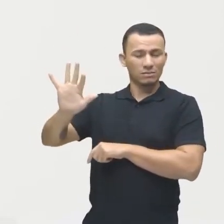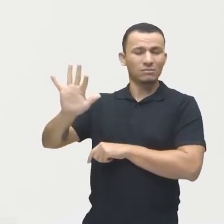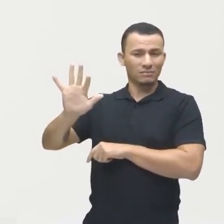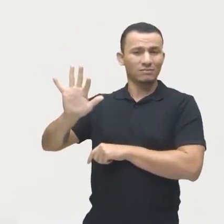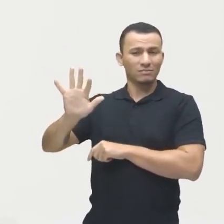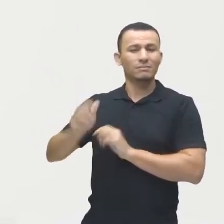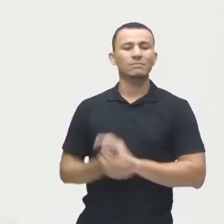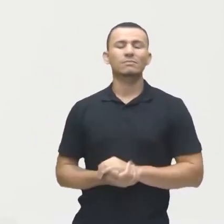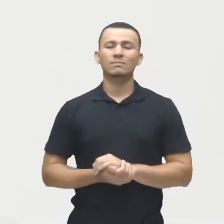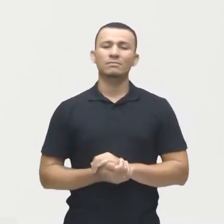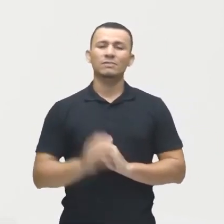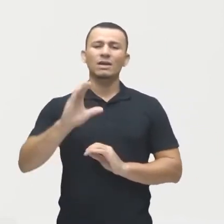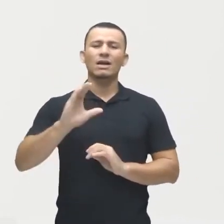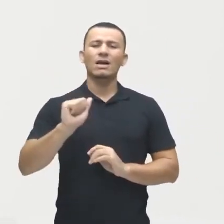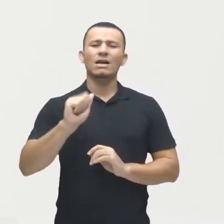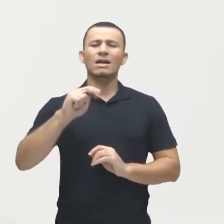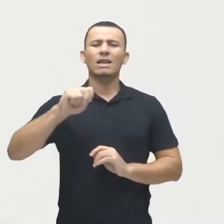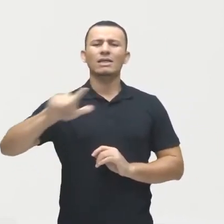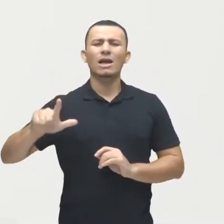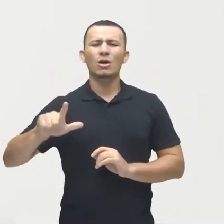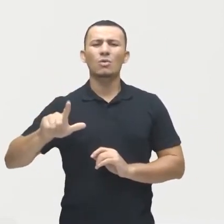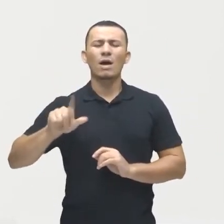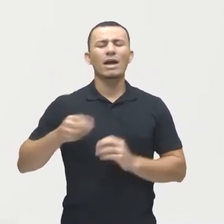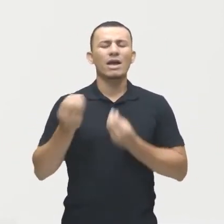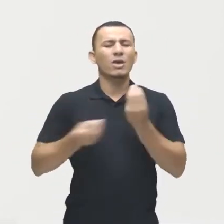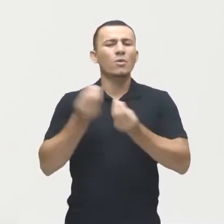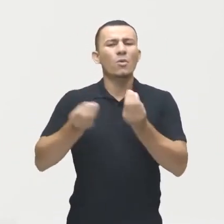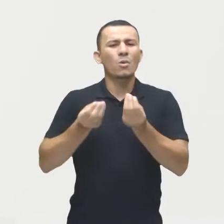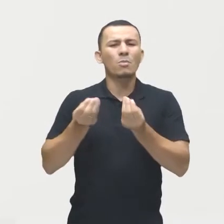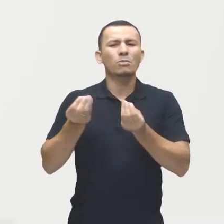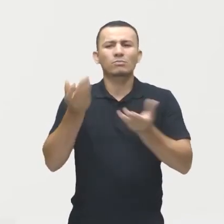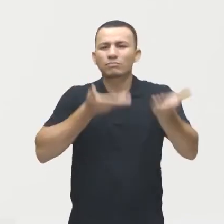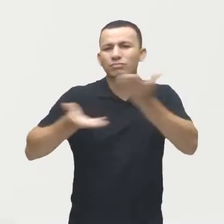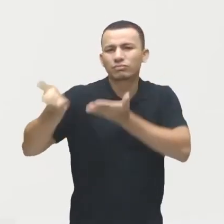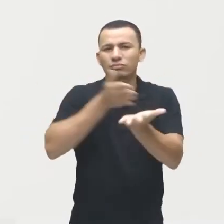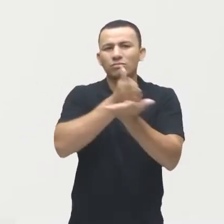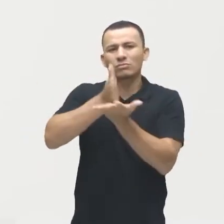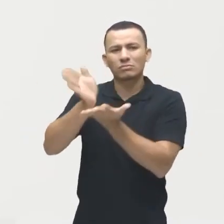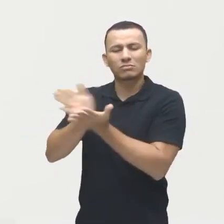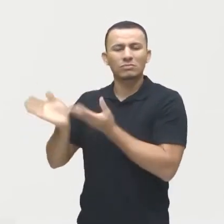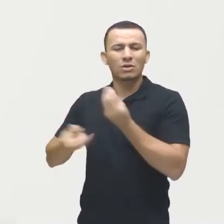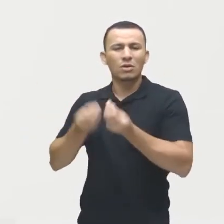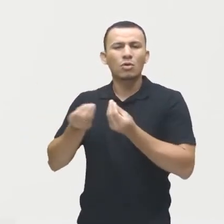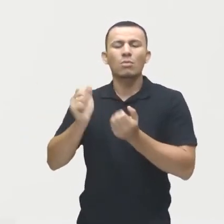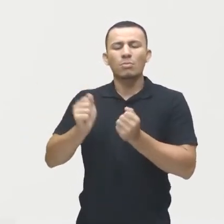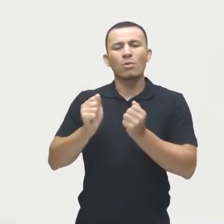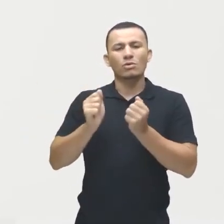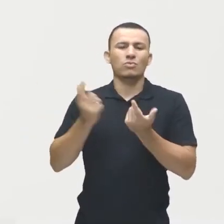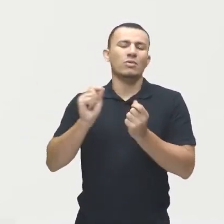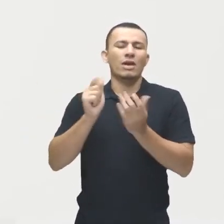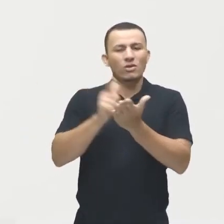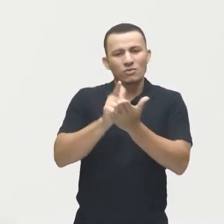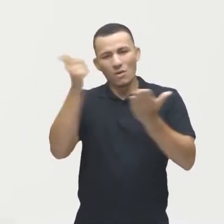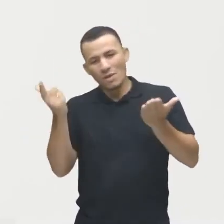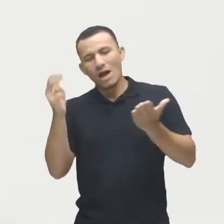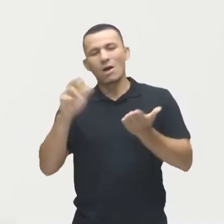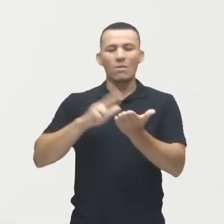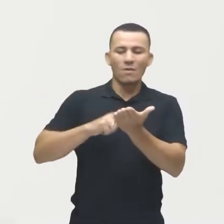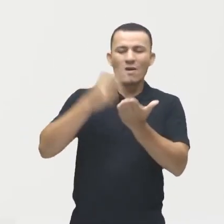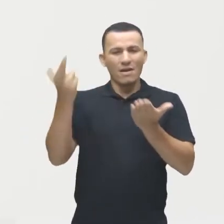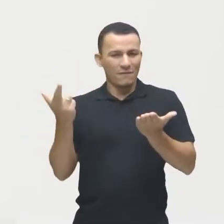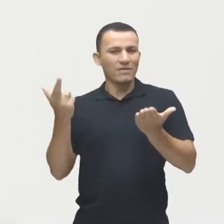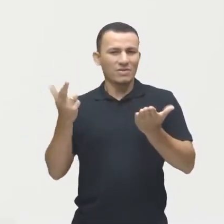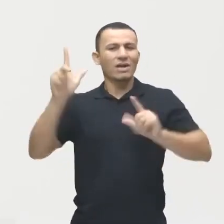o meio pelo qual a mensagem pode circular. Pode vir por meio de jornal, revista,